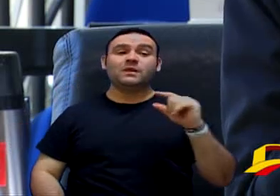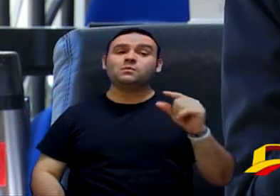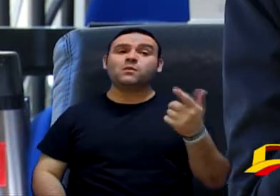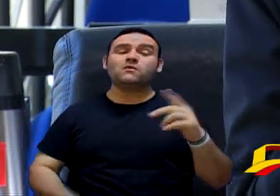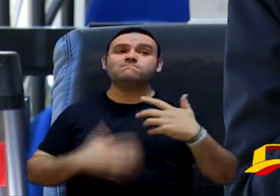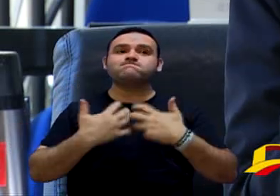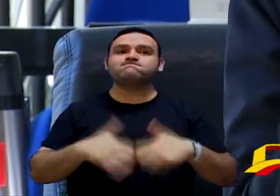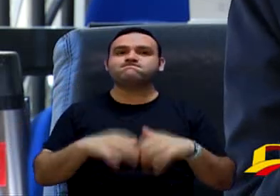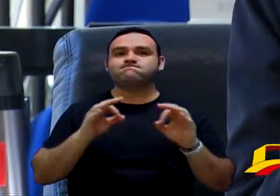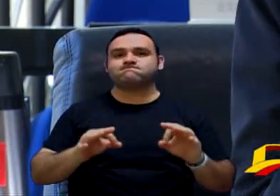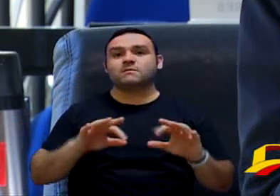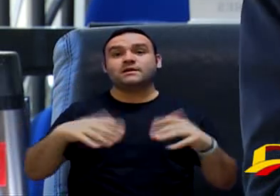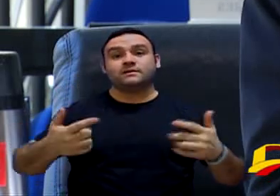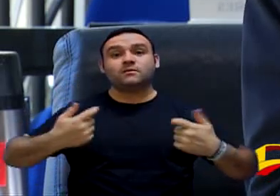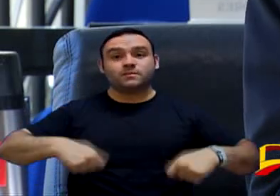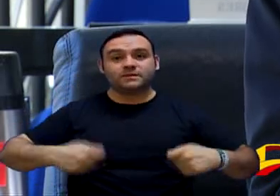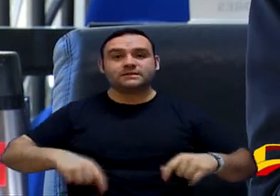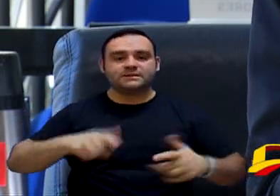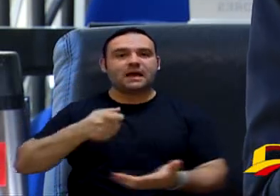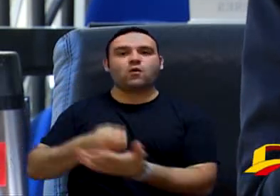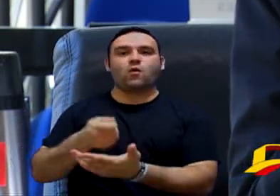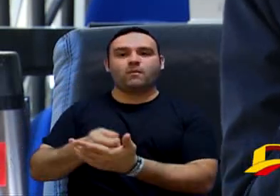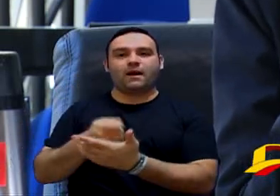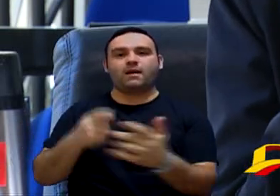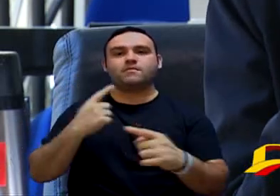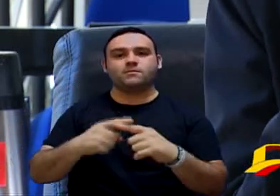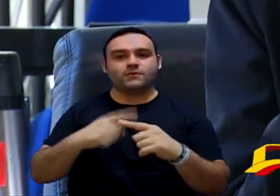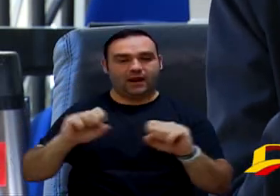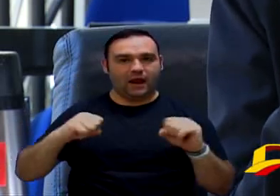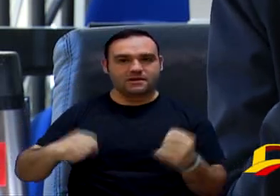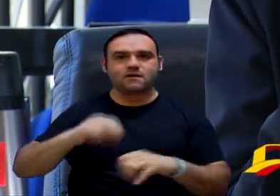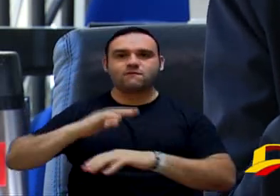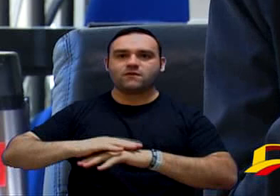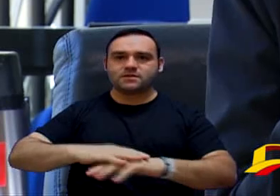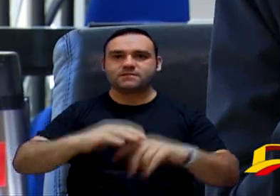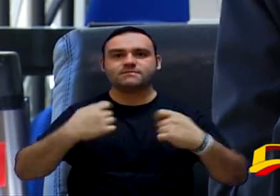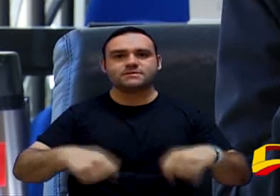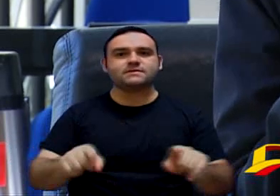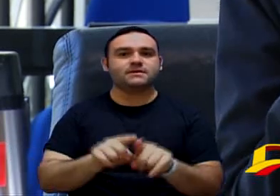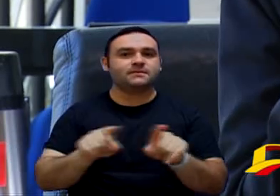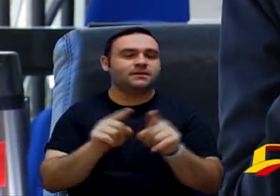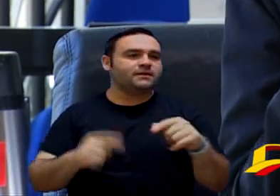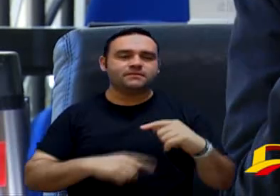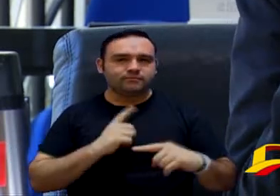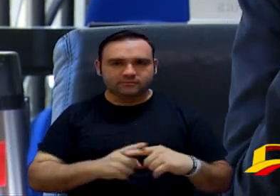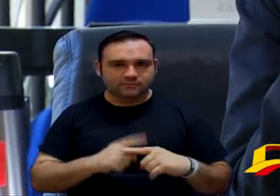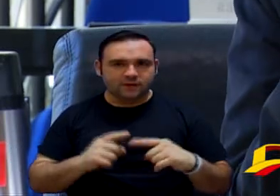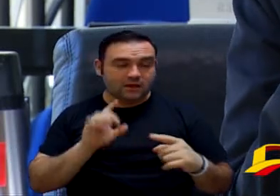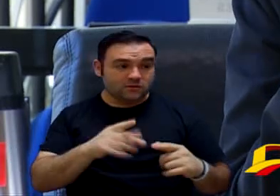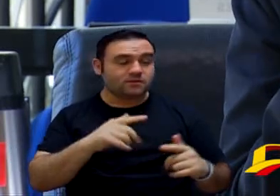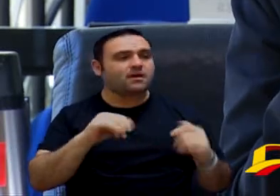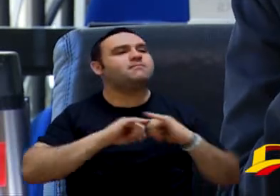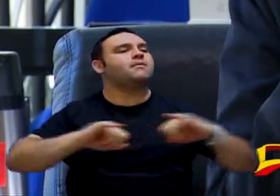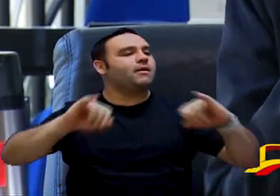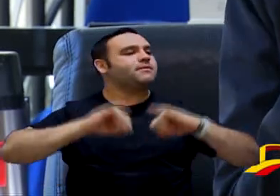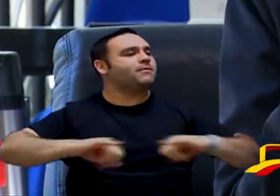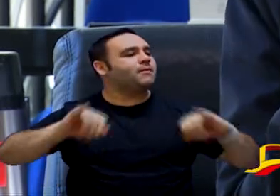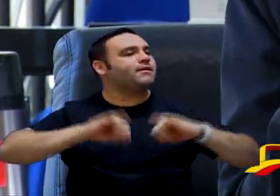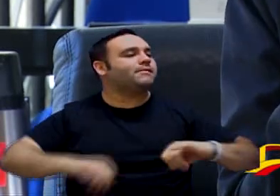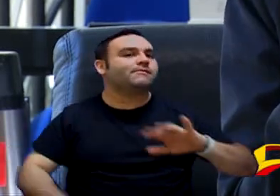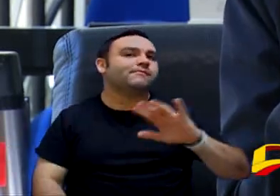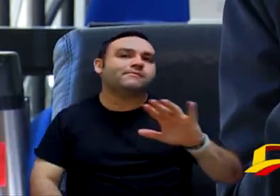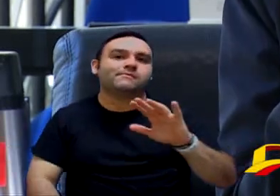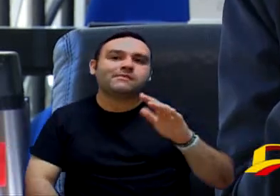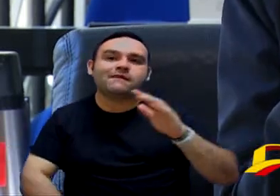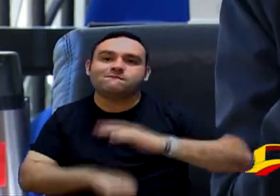efetivo então a gente precisa se cobrar para que as ações sejam feitas né E se não a gente vê só propaganda e nada